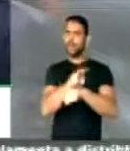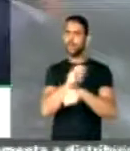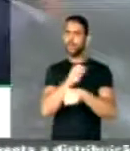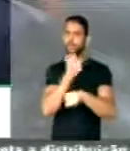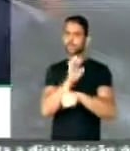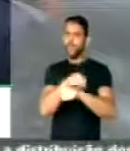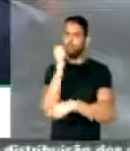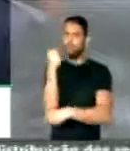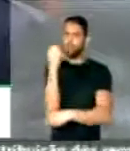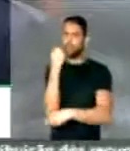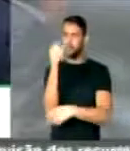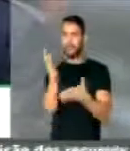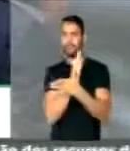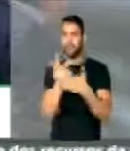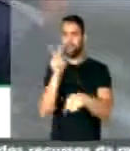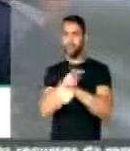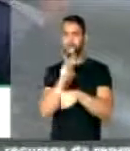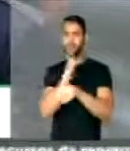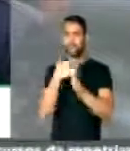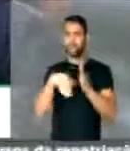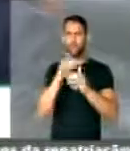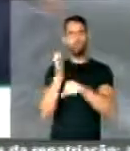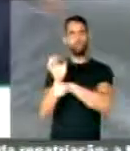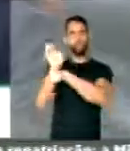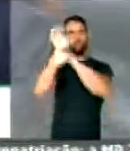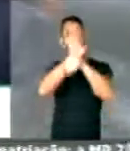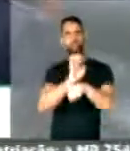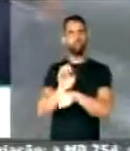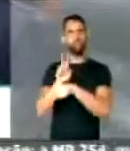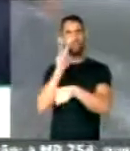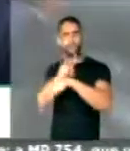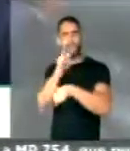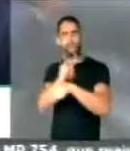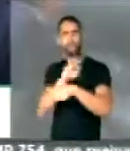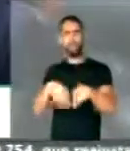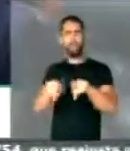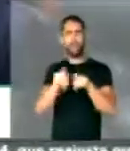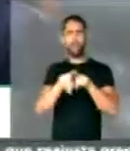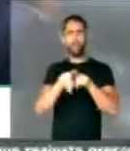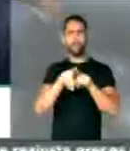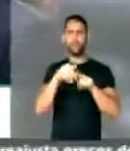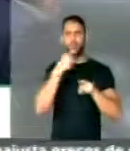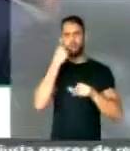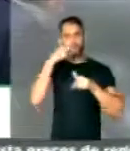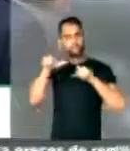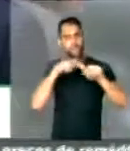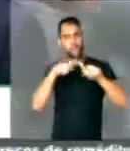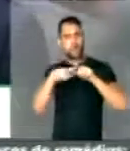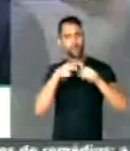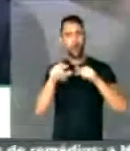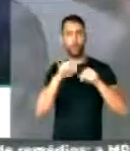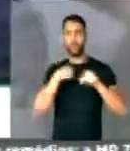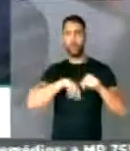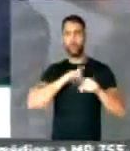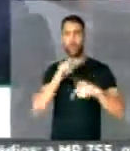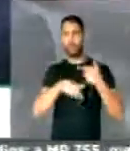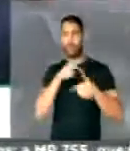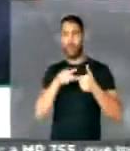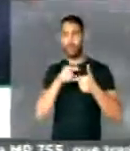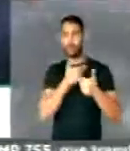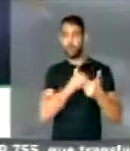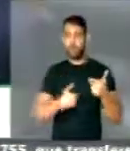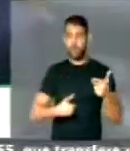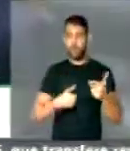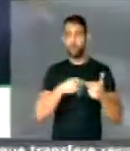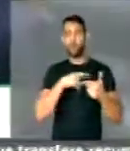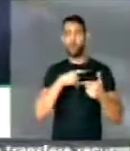mas em defesa do Brasil, em defesa dos trabalhadores, em defesa da nossa atividade vocacionada do Estado,